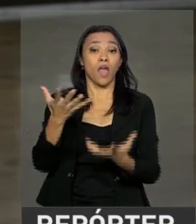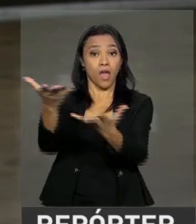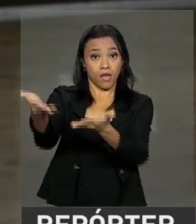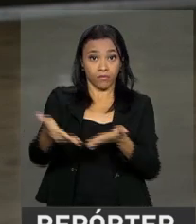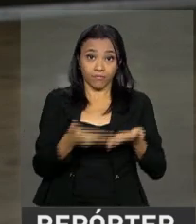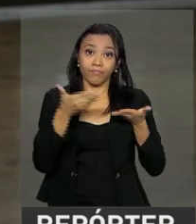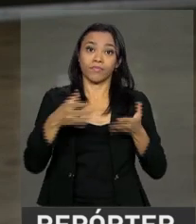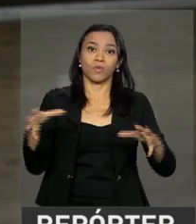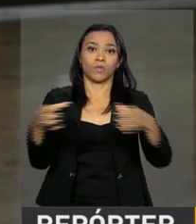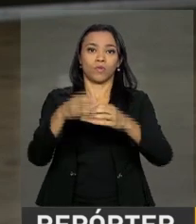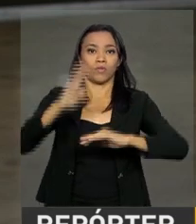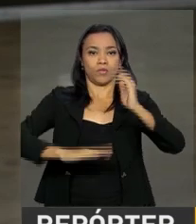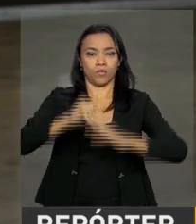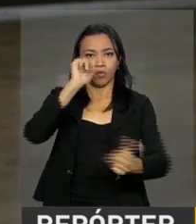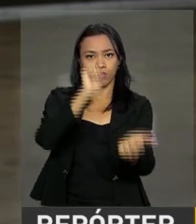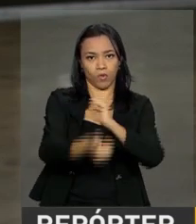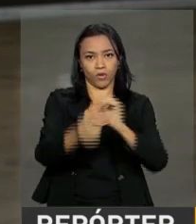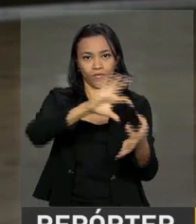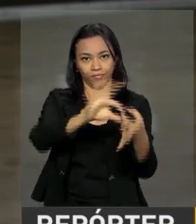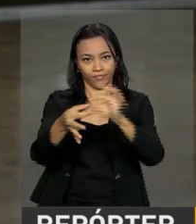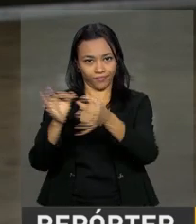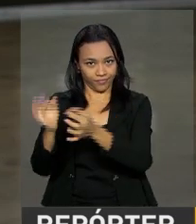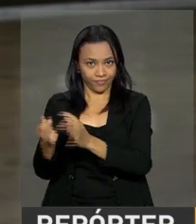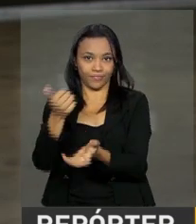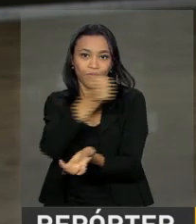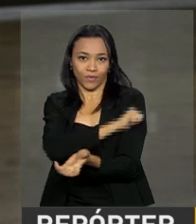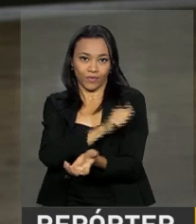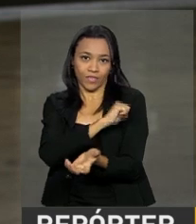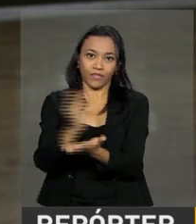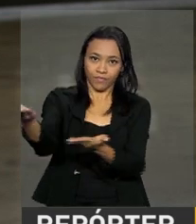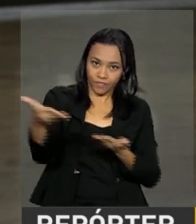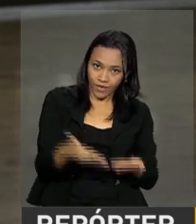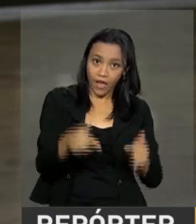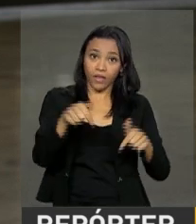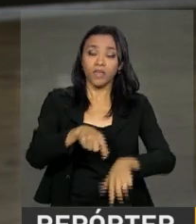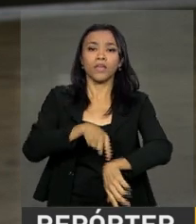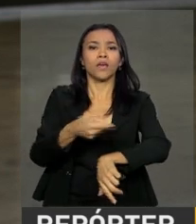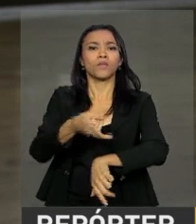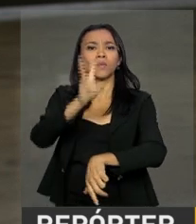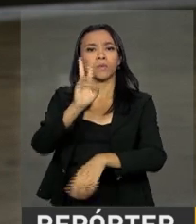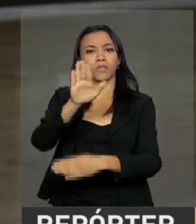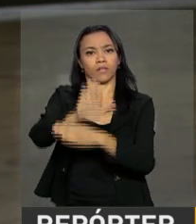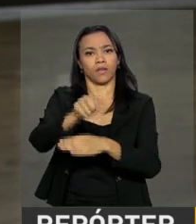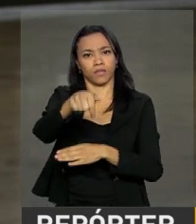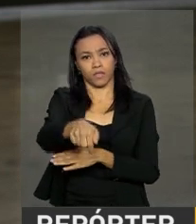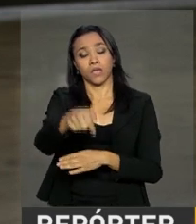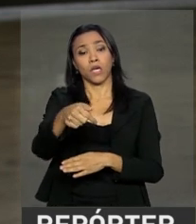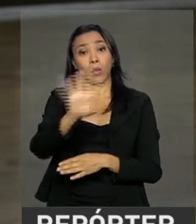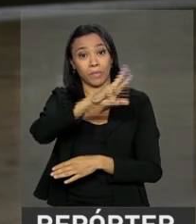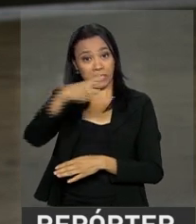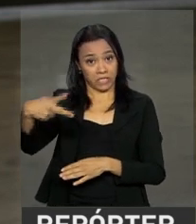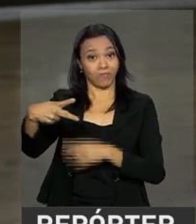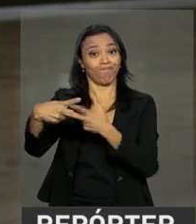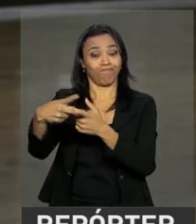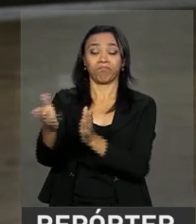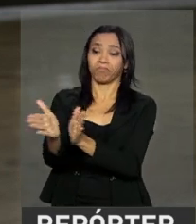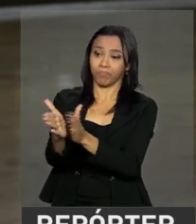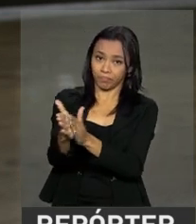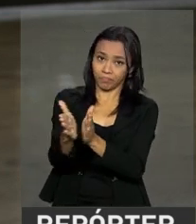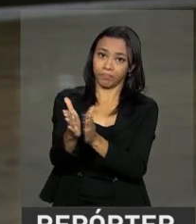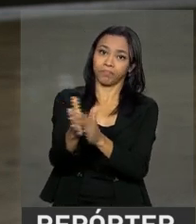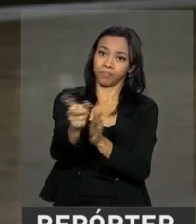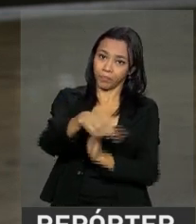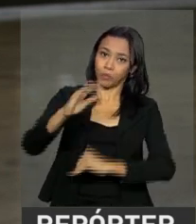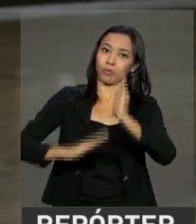atletas da delegação brasileira para Rio 2016 a partir das 2 aqui no Palácio do Planalto. O presidente vai parabenizar os atletas